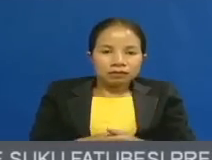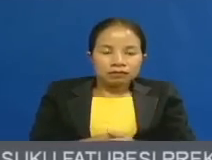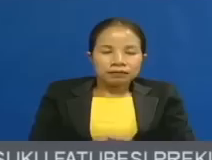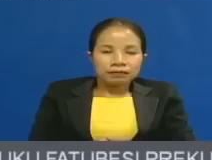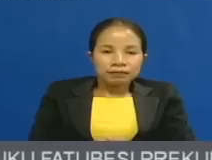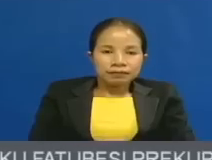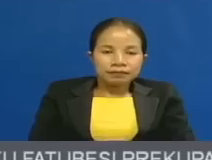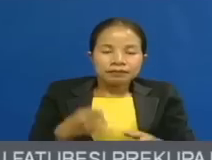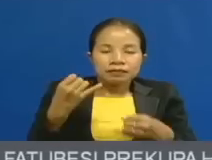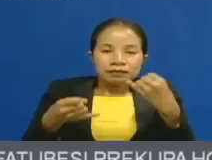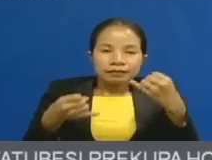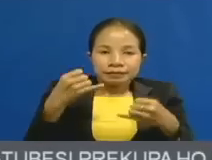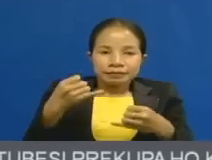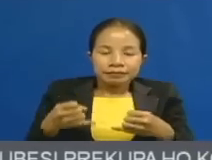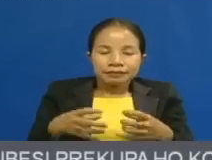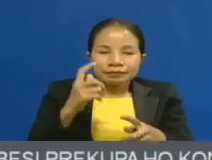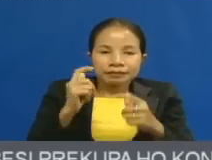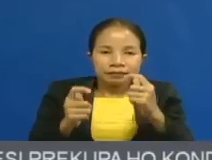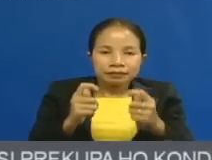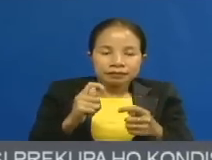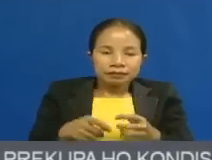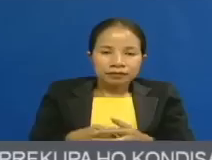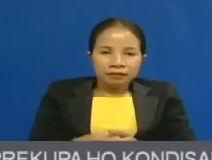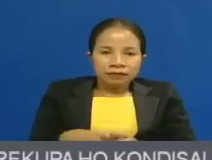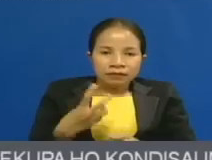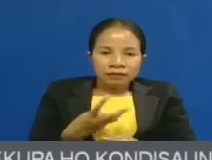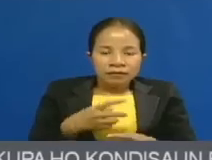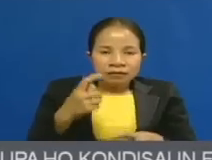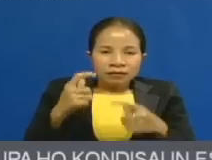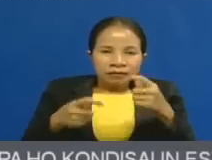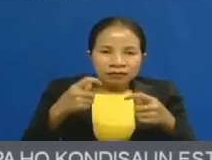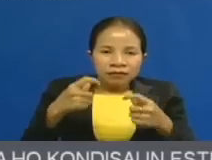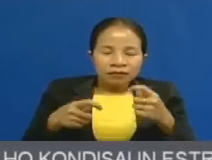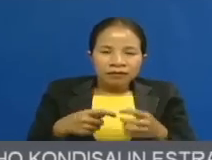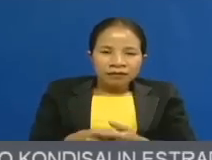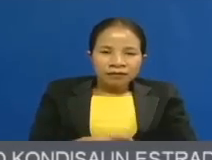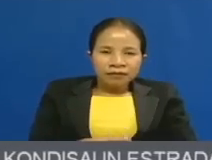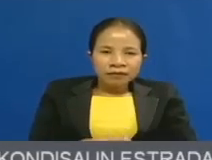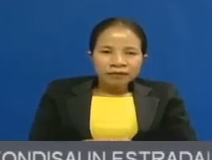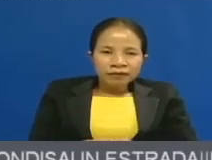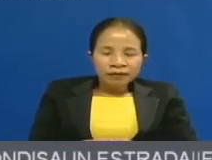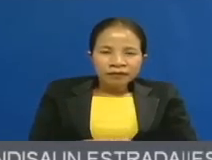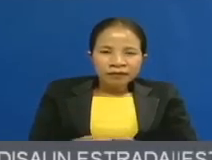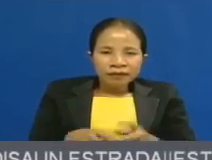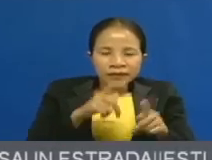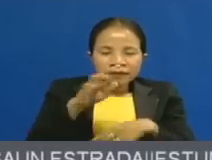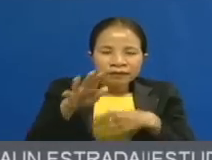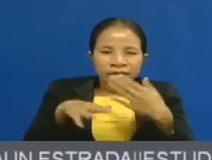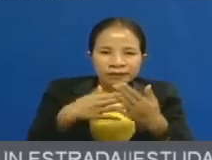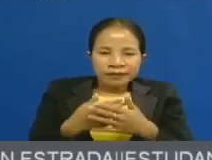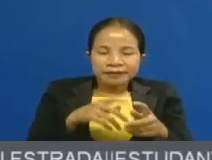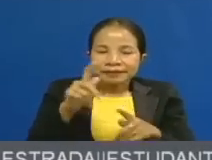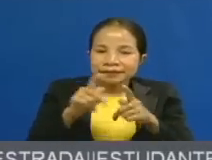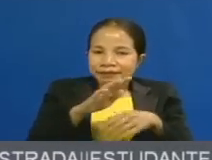tribunal de justiça o tribunal constitucional e raicedo e tenia tribunal de tribunal recurso povo hototo eleitor